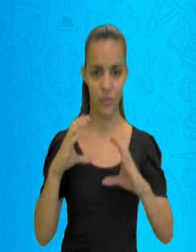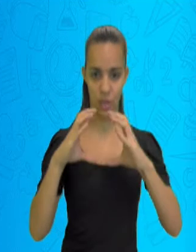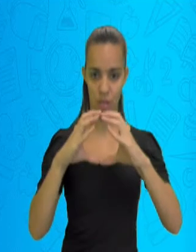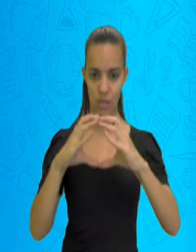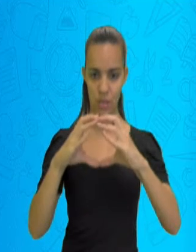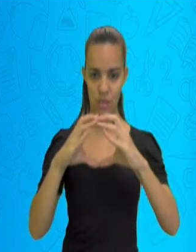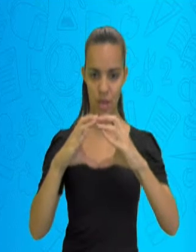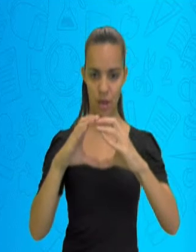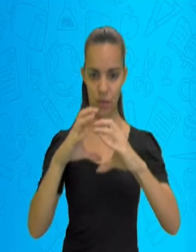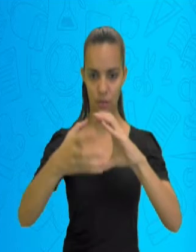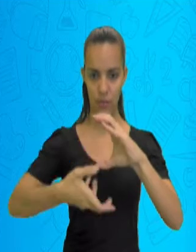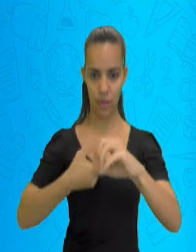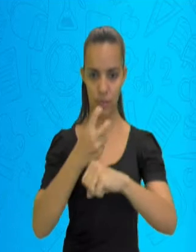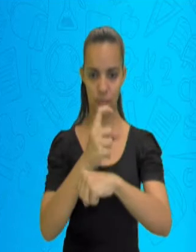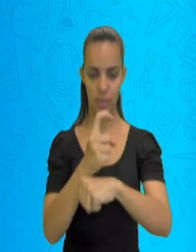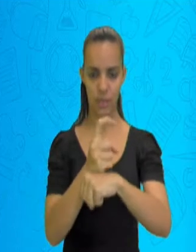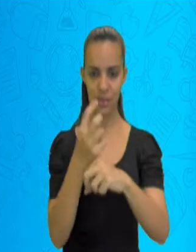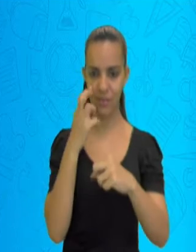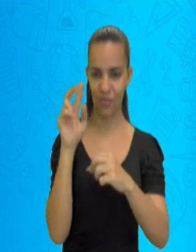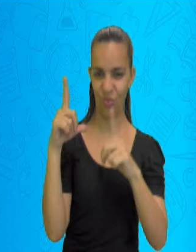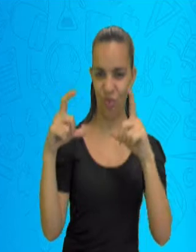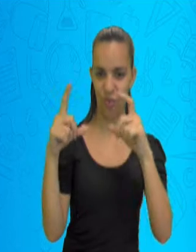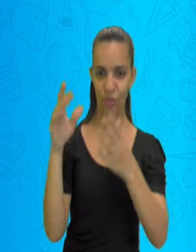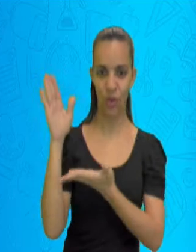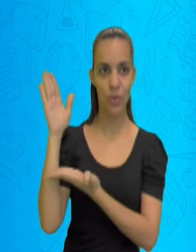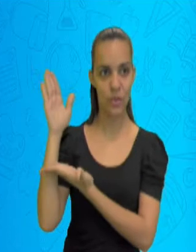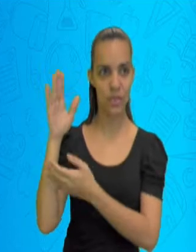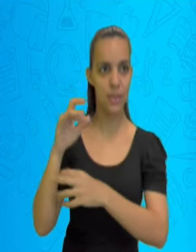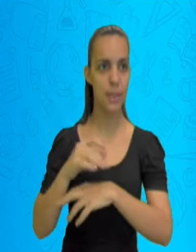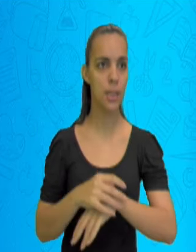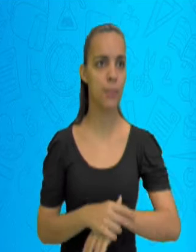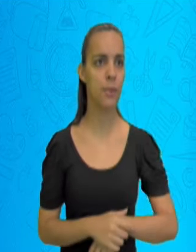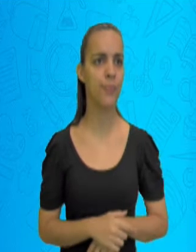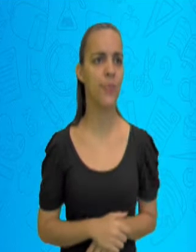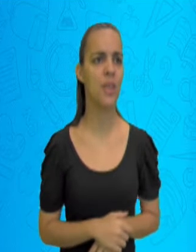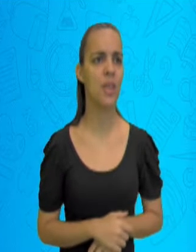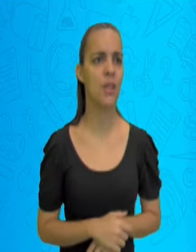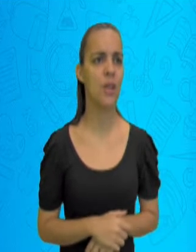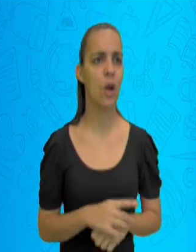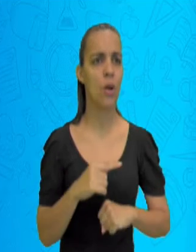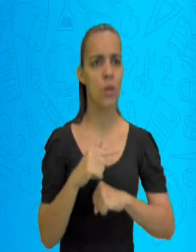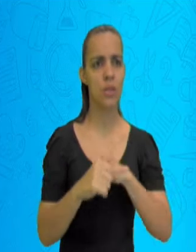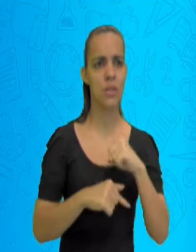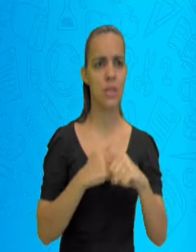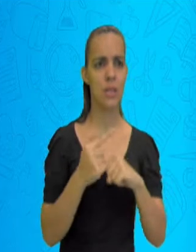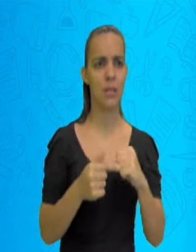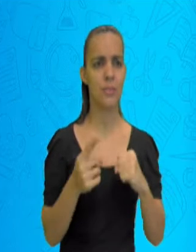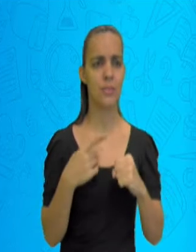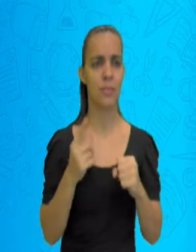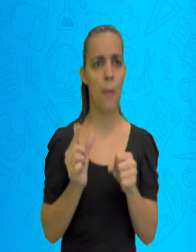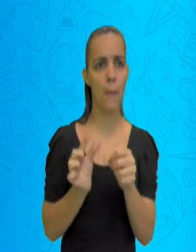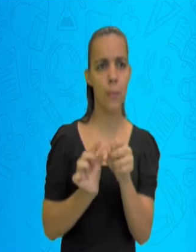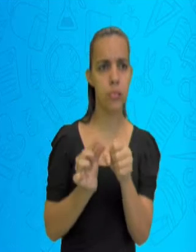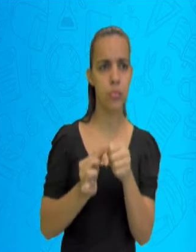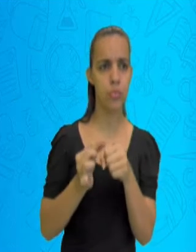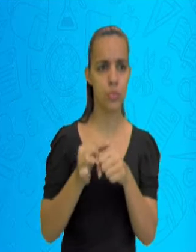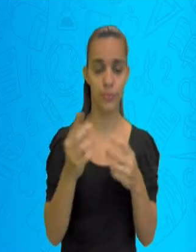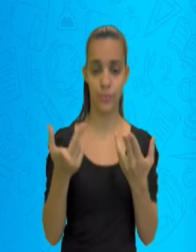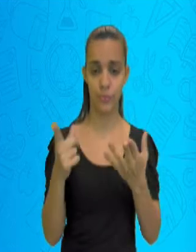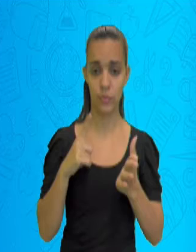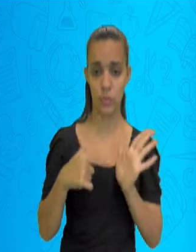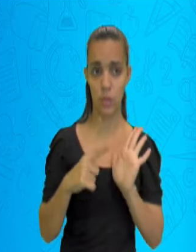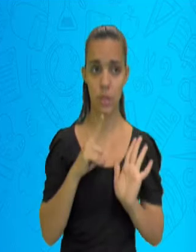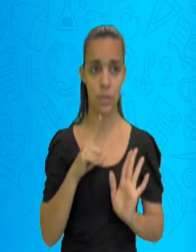maciça, indivisível, indestrutível e homogênea. Aqui nós temos representações